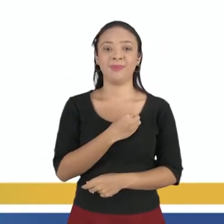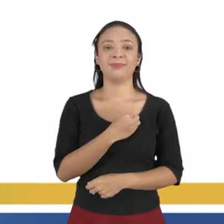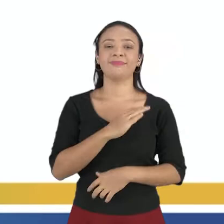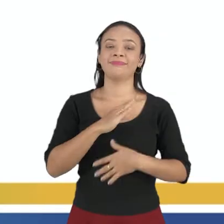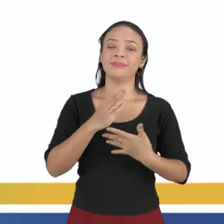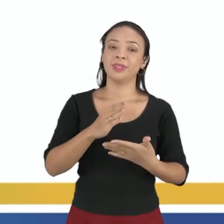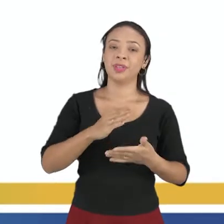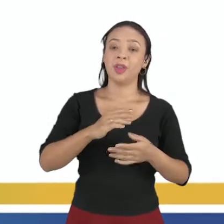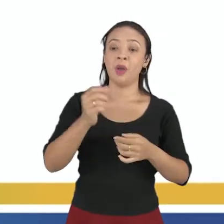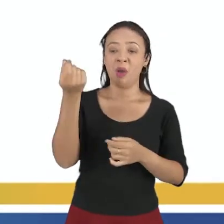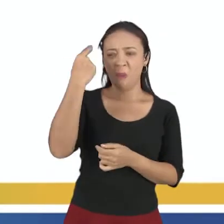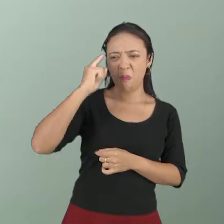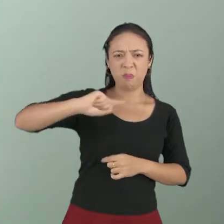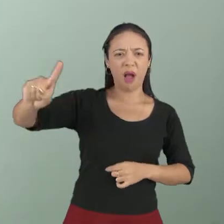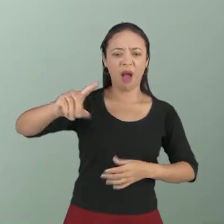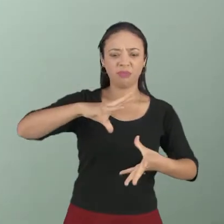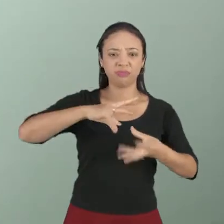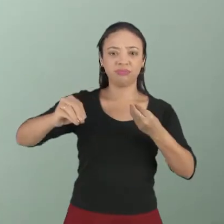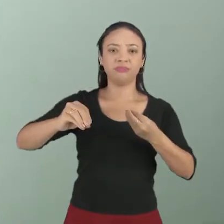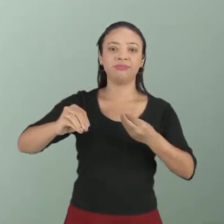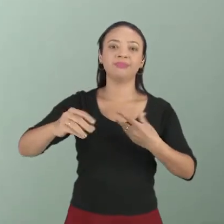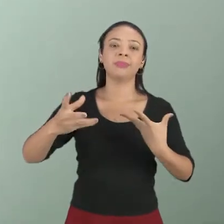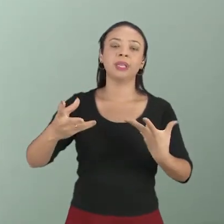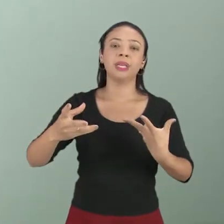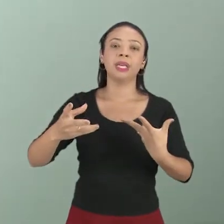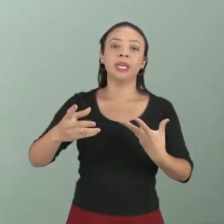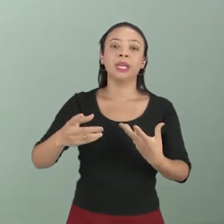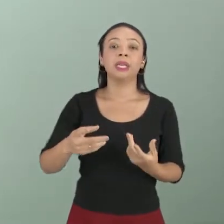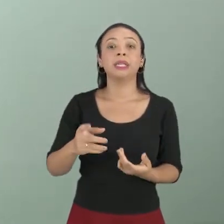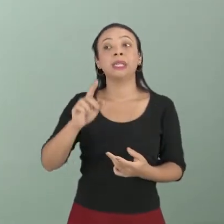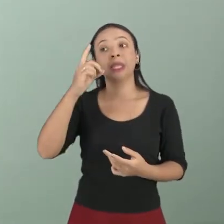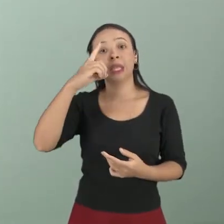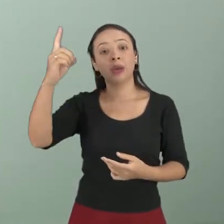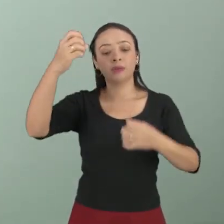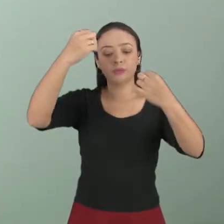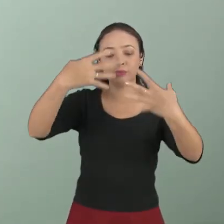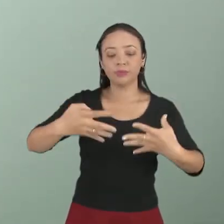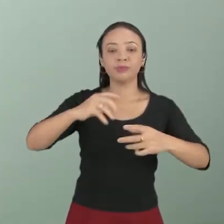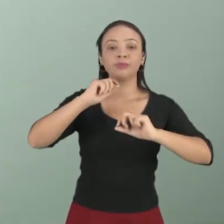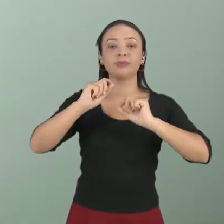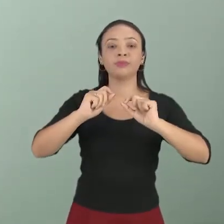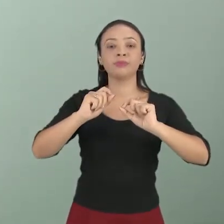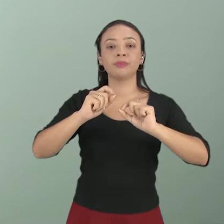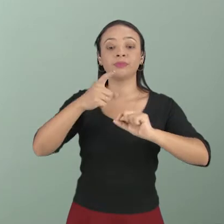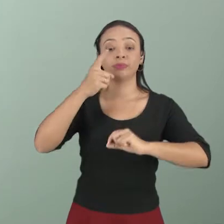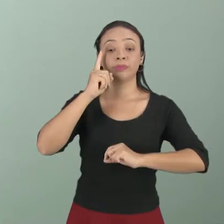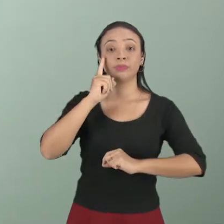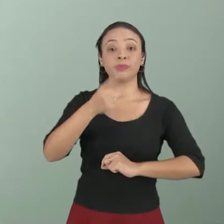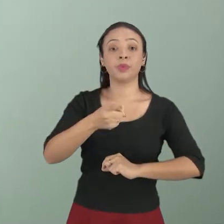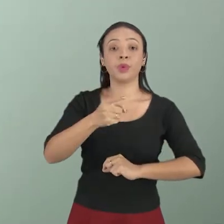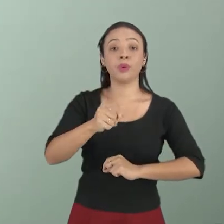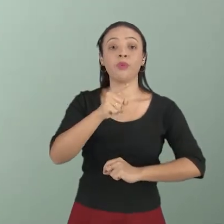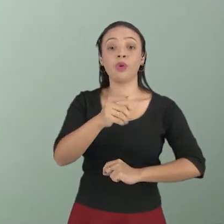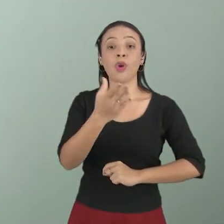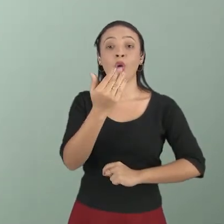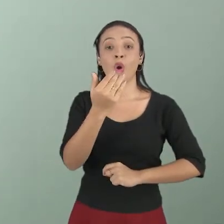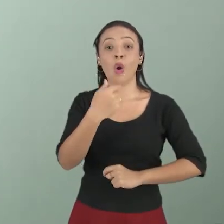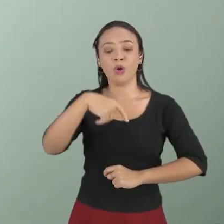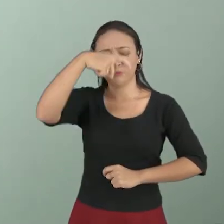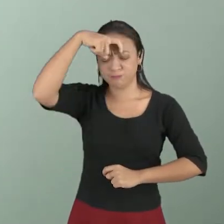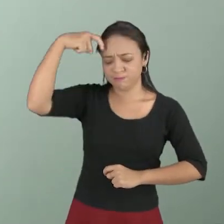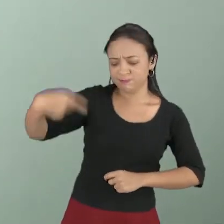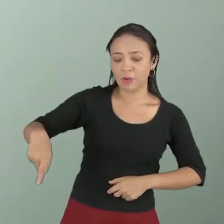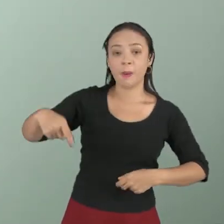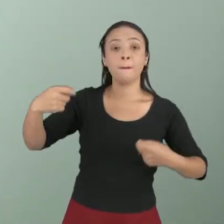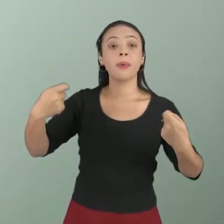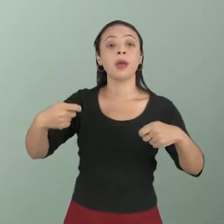eles foram expulsos do paraíso e a ordem que Deus deu para ele foi o seguinte, que Deus deu para Adão, né? Comerás com o suor do teu rosto. Então,